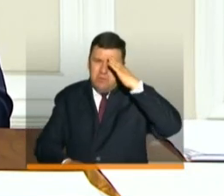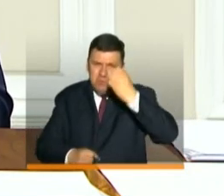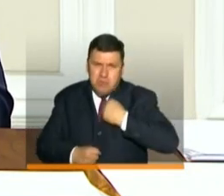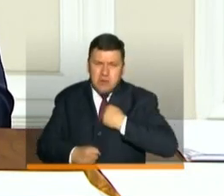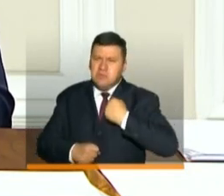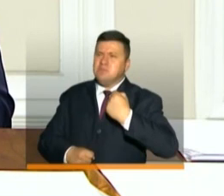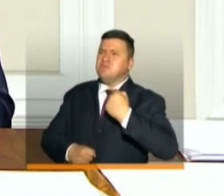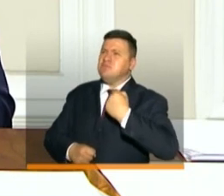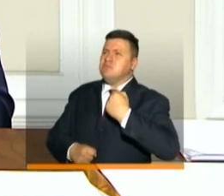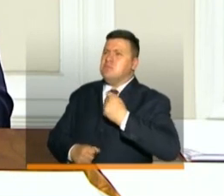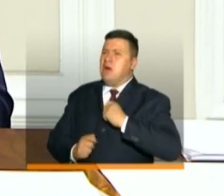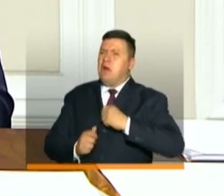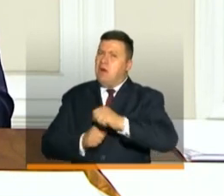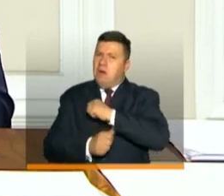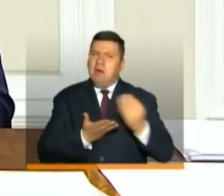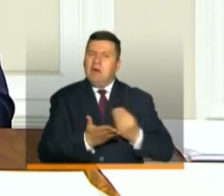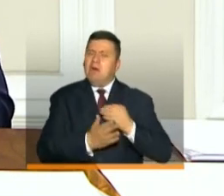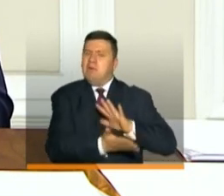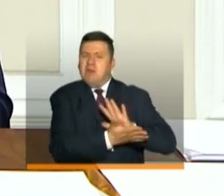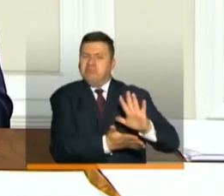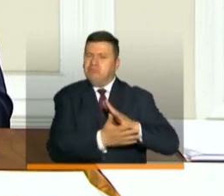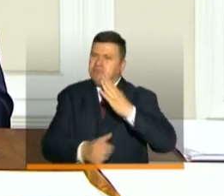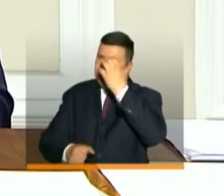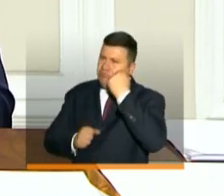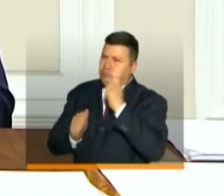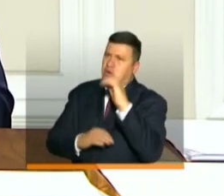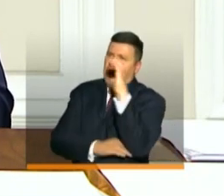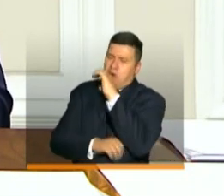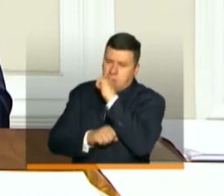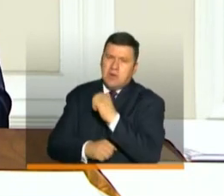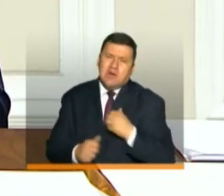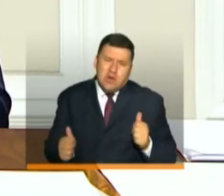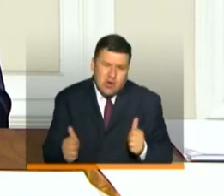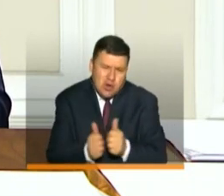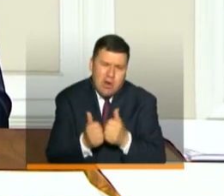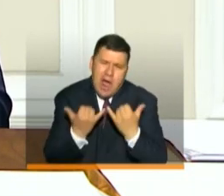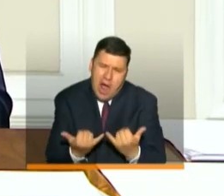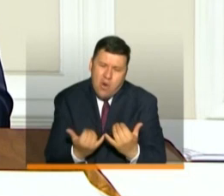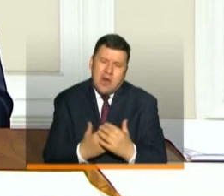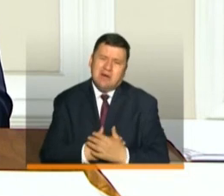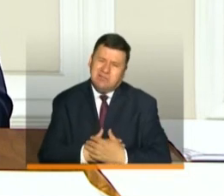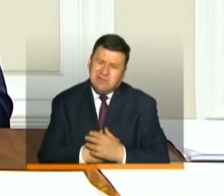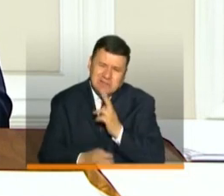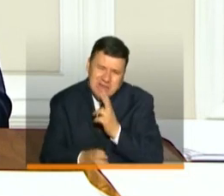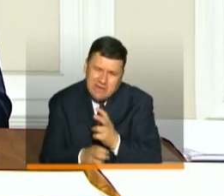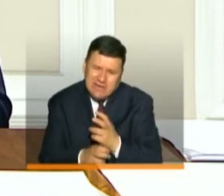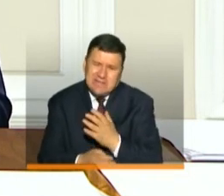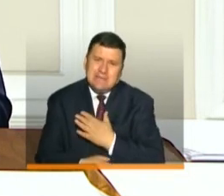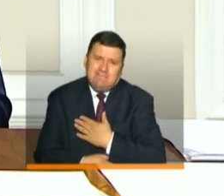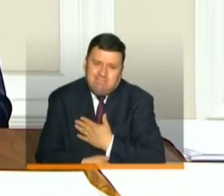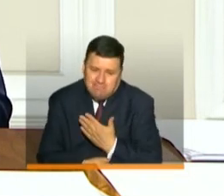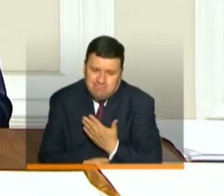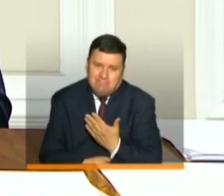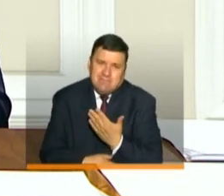fazem todos os dias por nos dar paz de espírito por se entregarem a colômbia acompanhamos esses tempos difíceis e estamos com